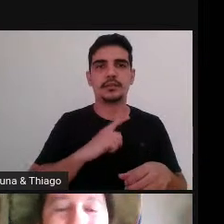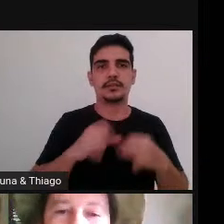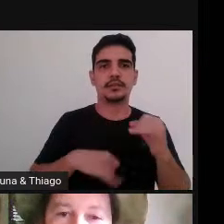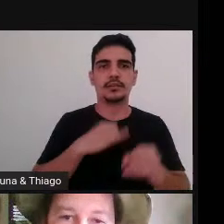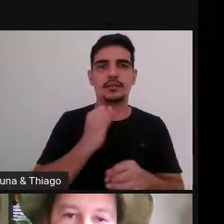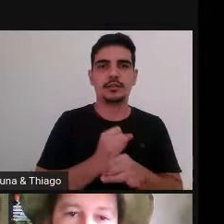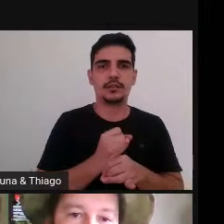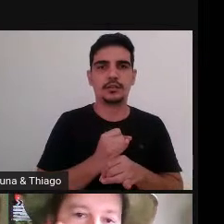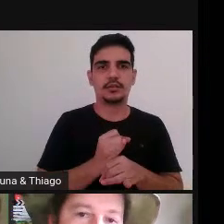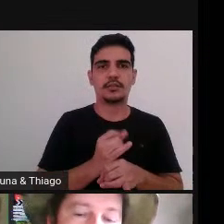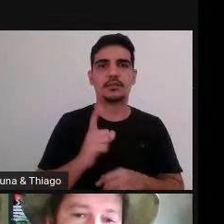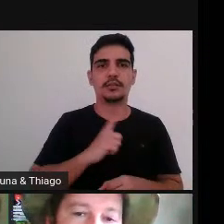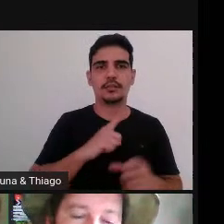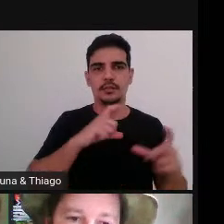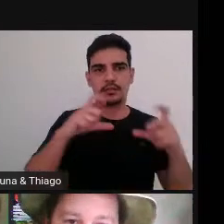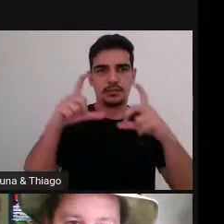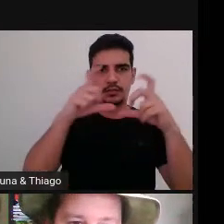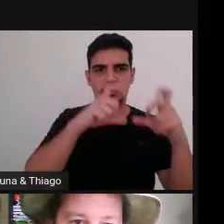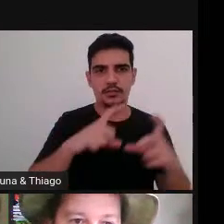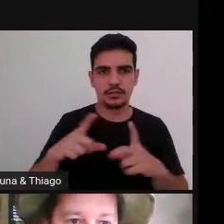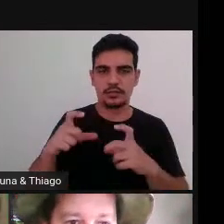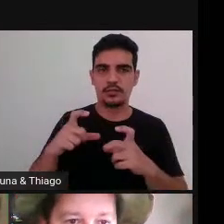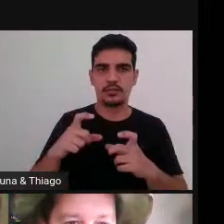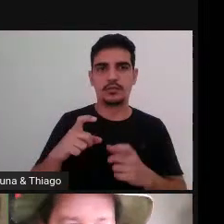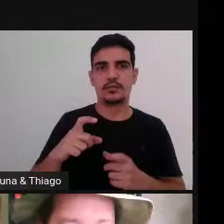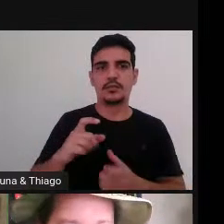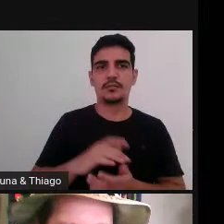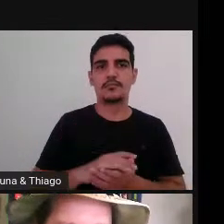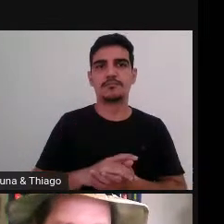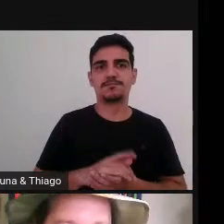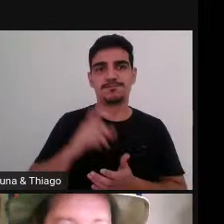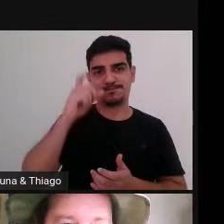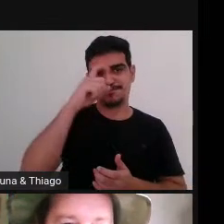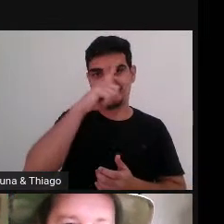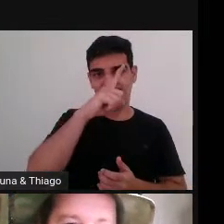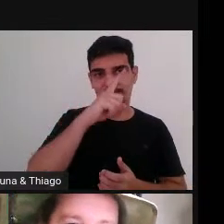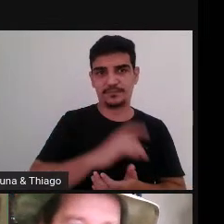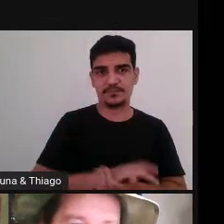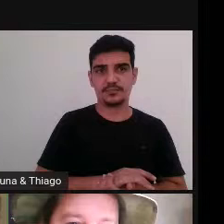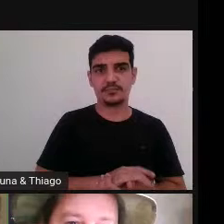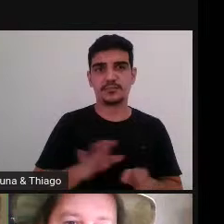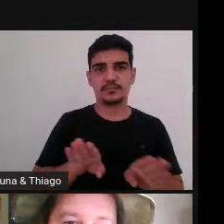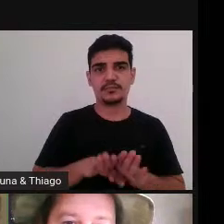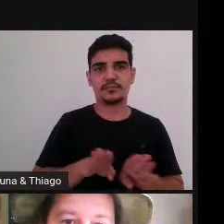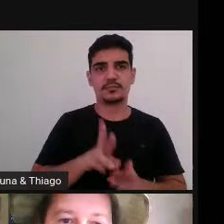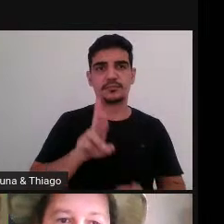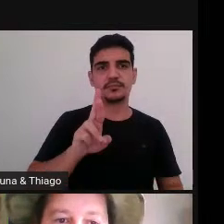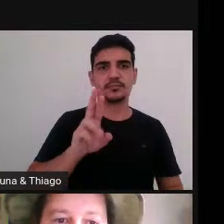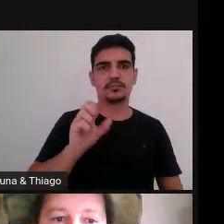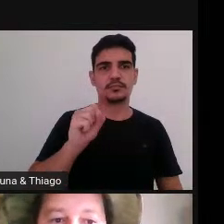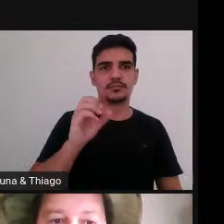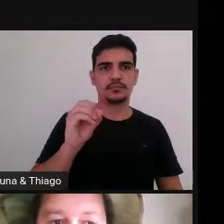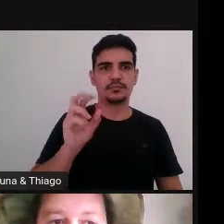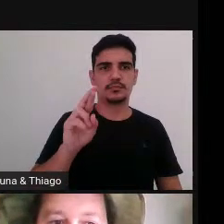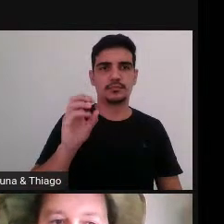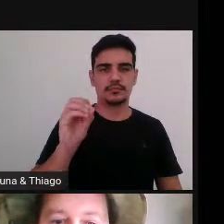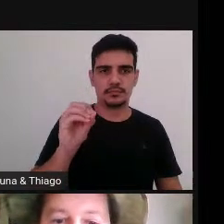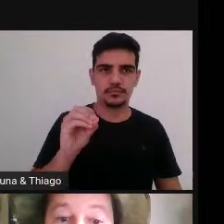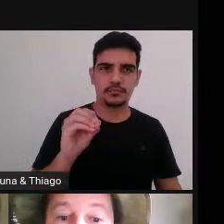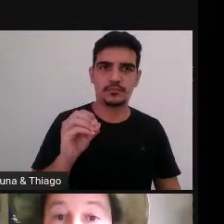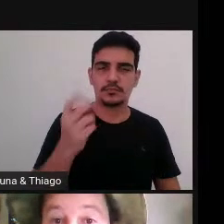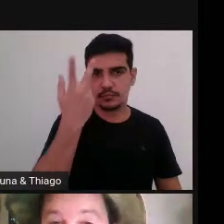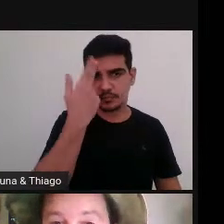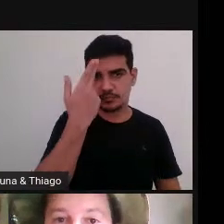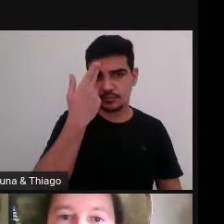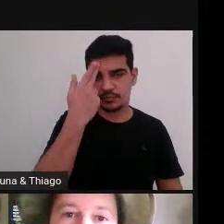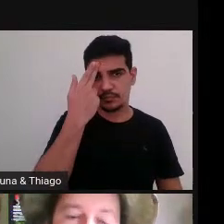pouco mais graves ou de acidentes para vocês. Então nós temos, ó, o soro antibotrópico, que é aí o soro mais usado,